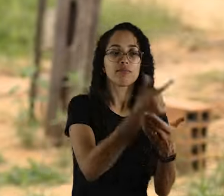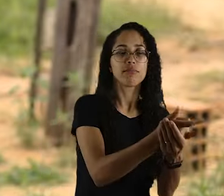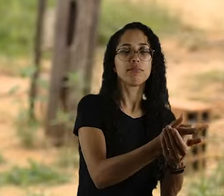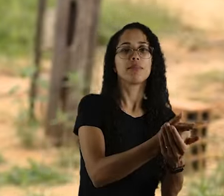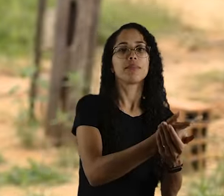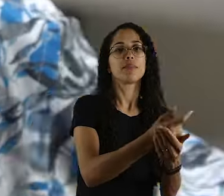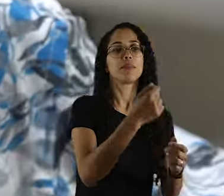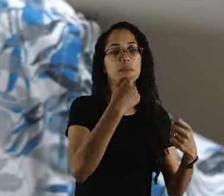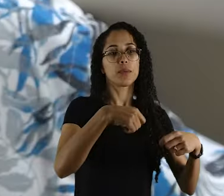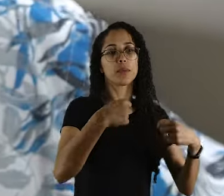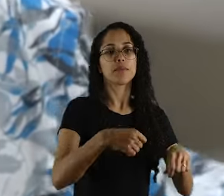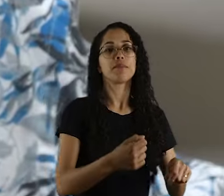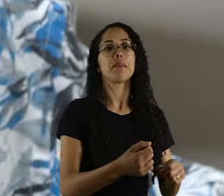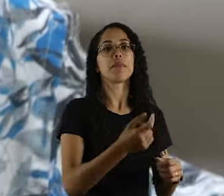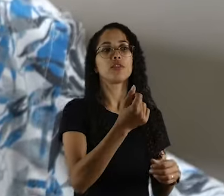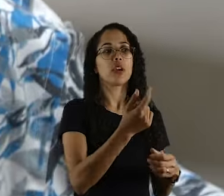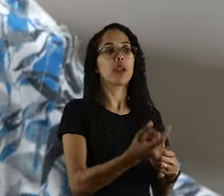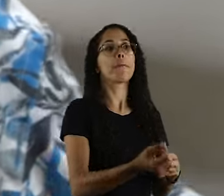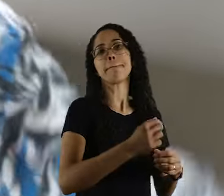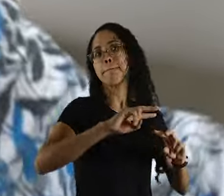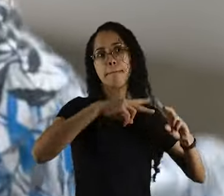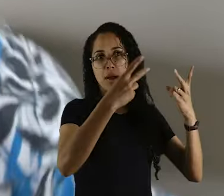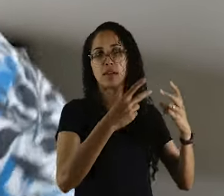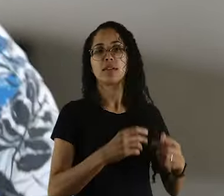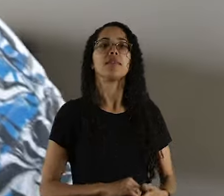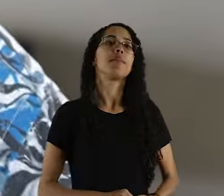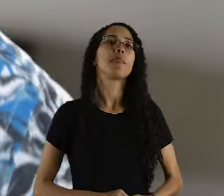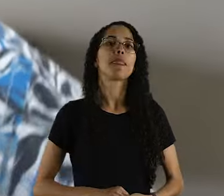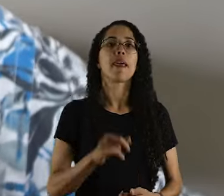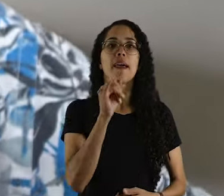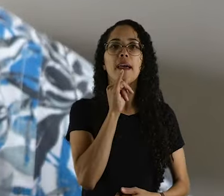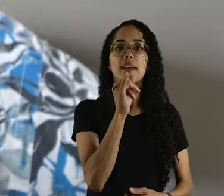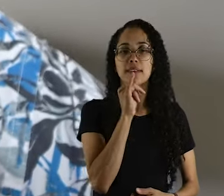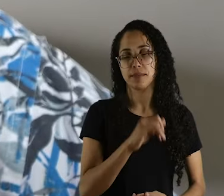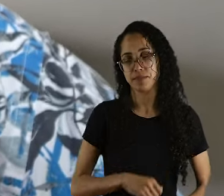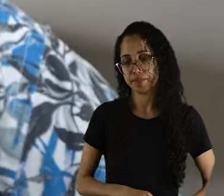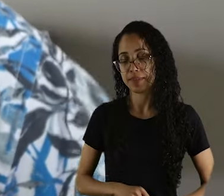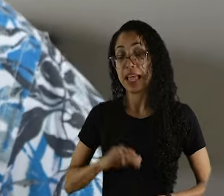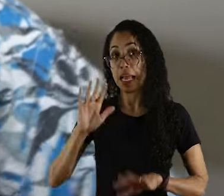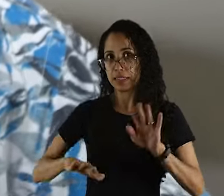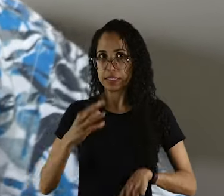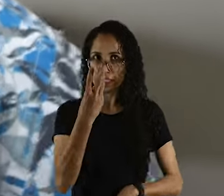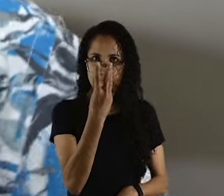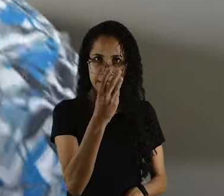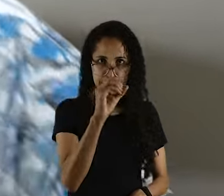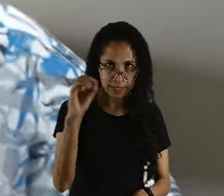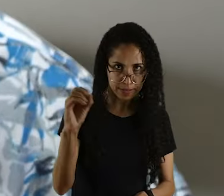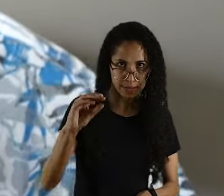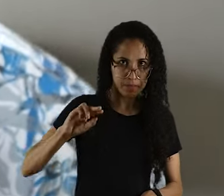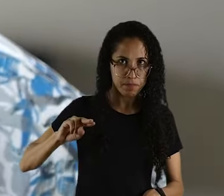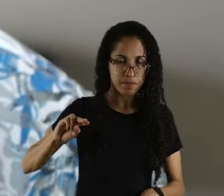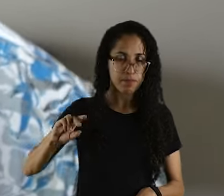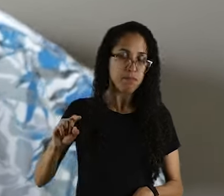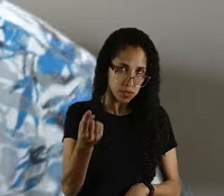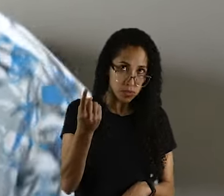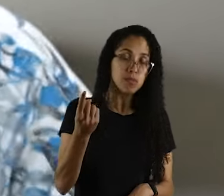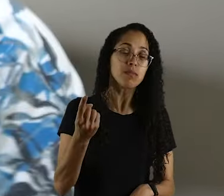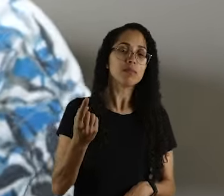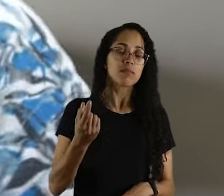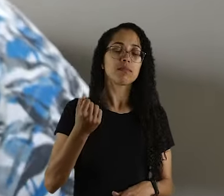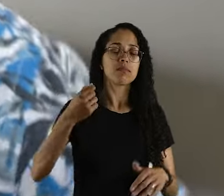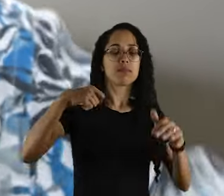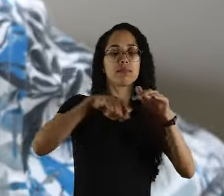gente pegar um montante maior. Você tem lá 200 mil aplicado, o banco te oferece um crédito momentâneo ali de 80 mil. Então você